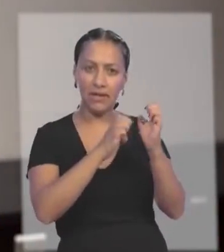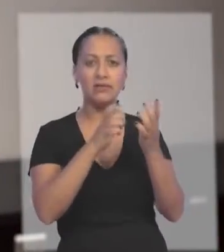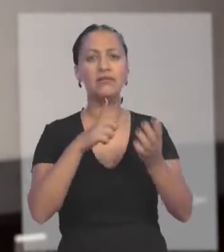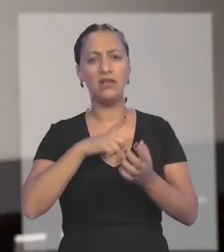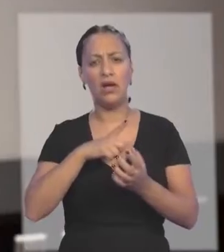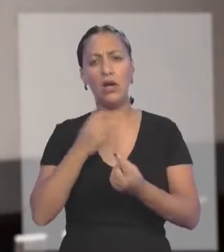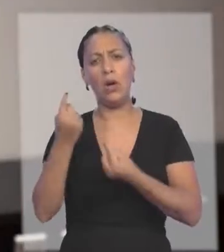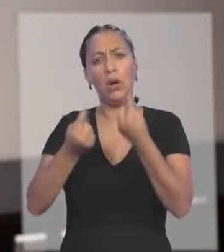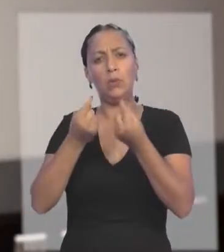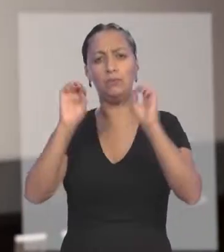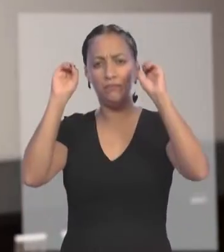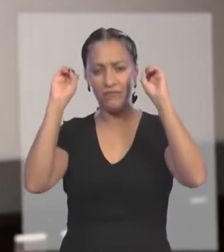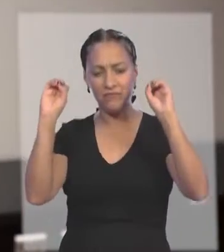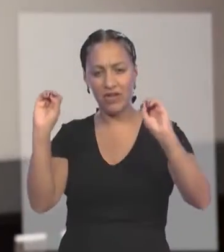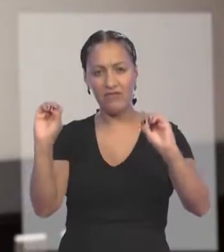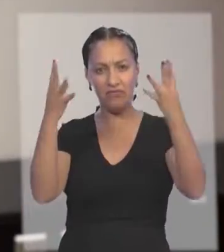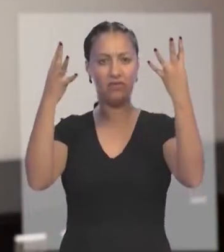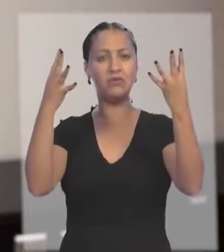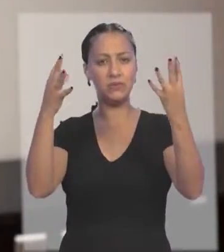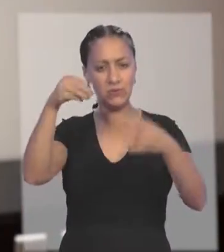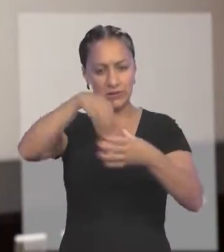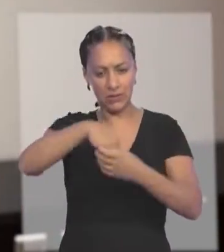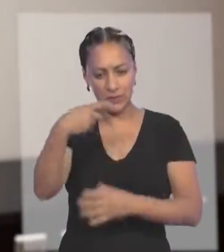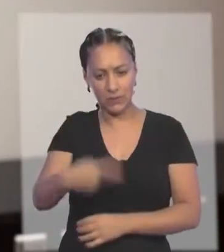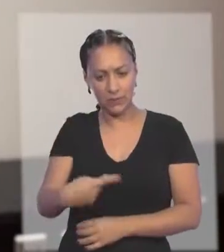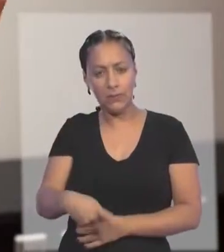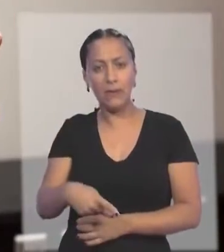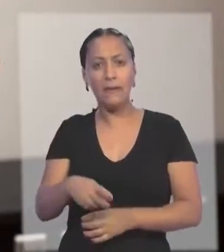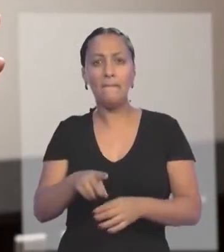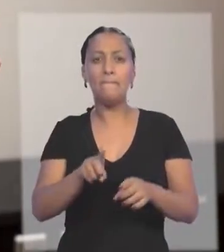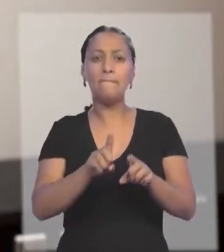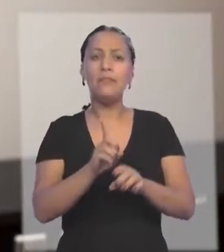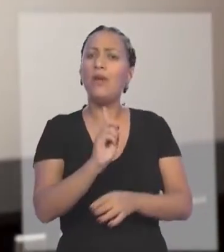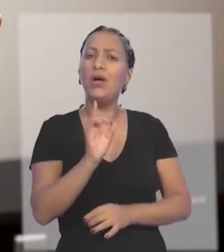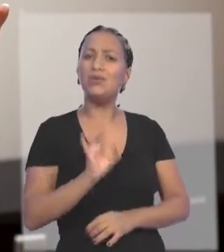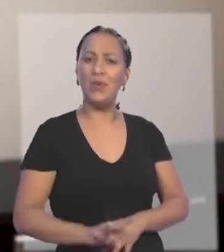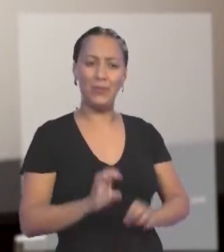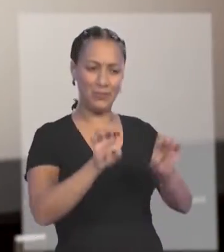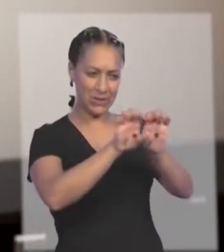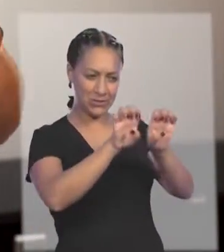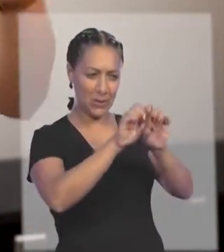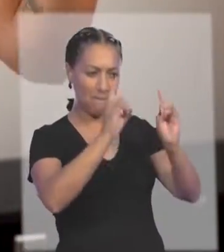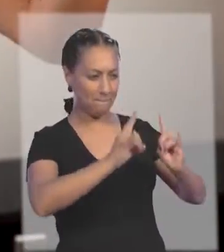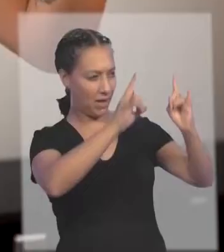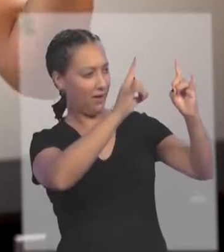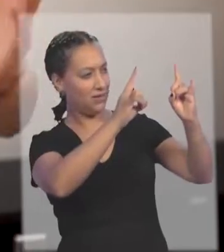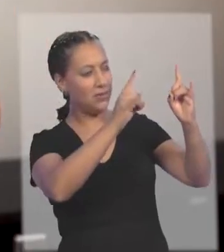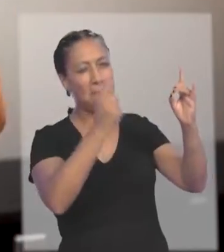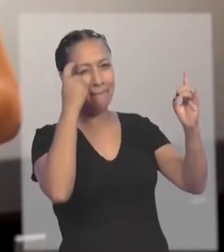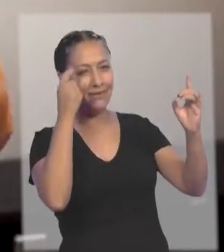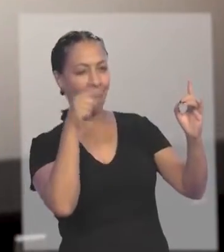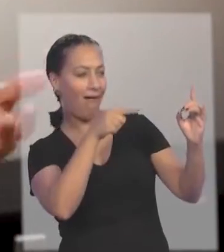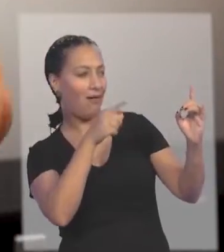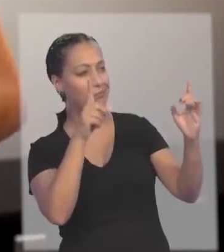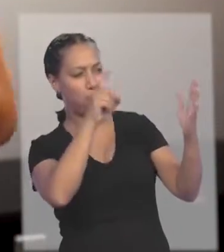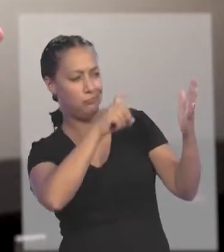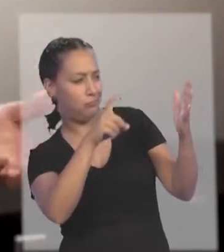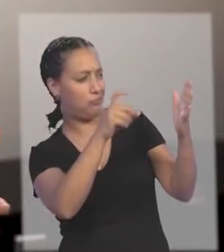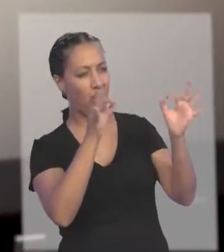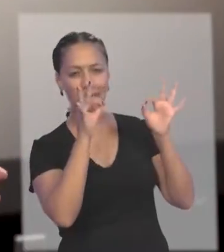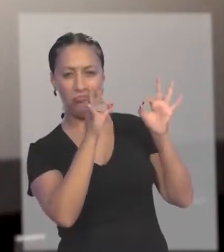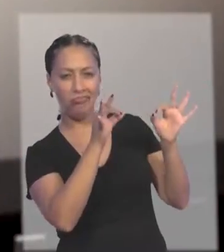são internos e acontecem aqui. E é uma estrutura não só física, às vezes a gente pensa, ah, é um prédio grafitado, é um